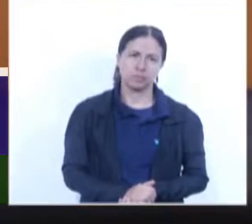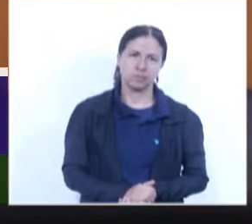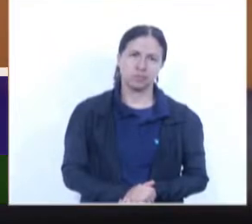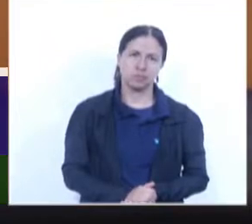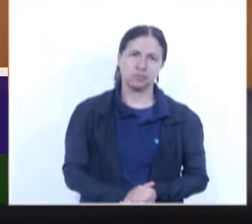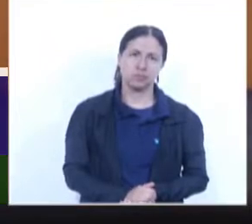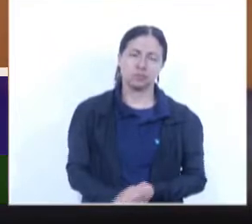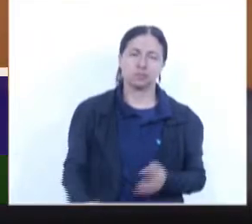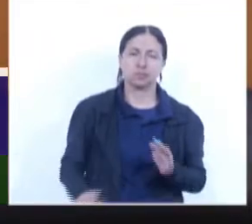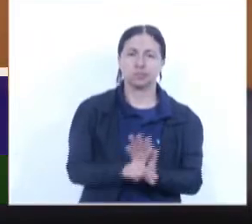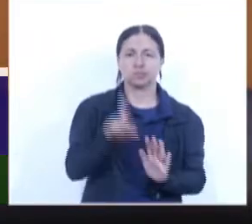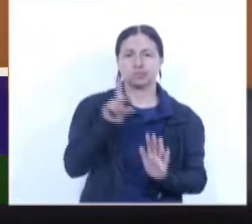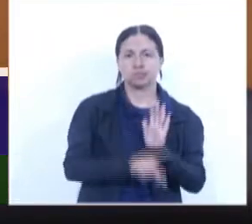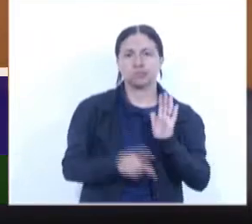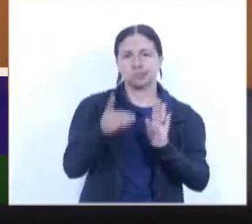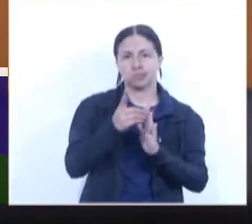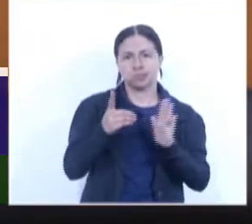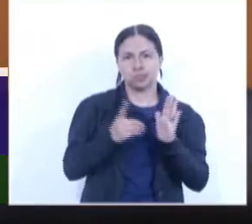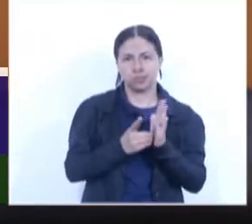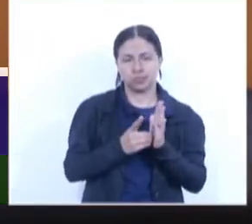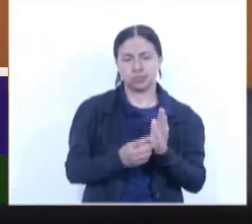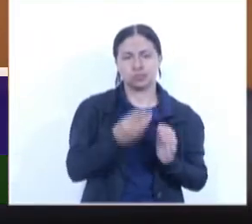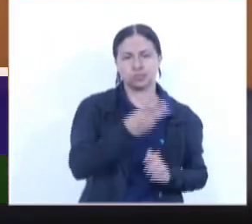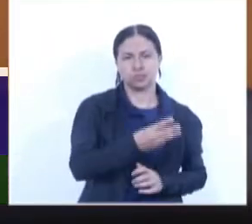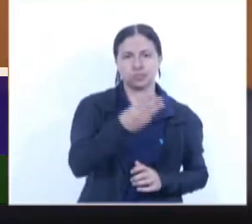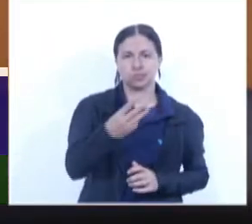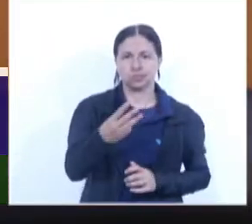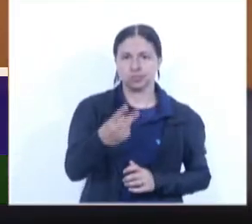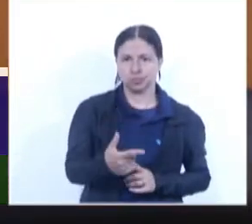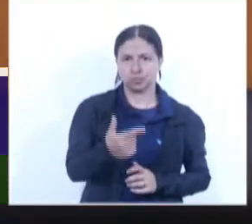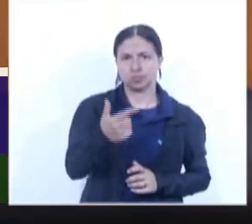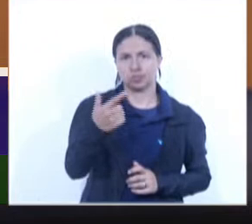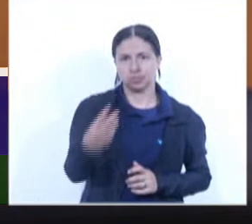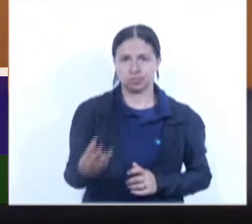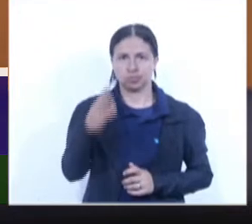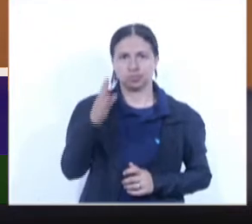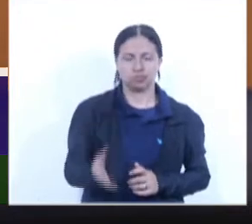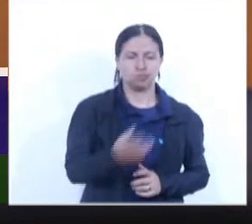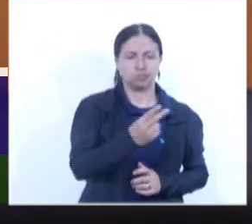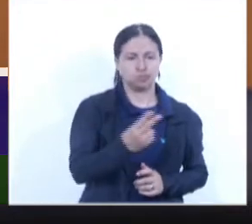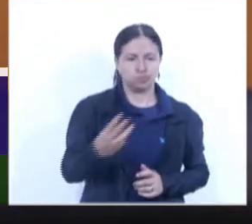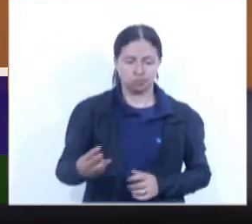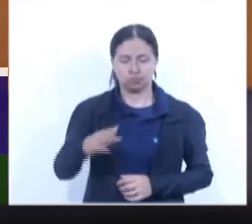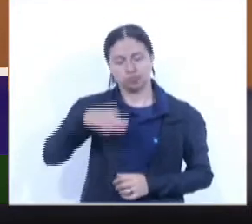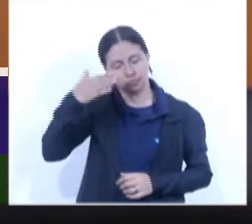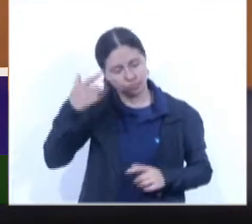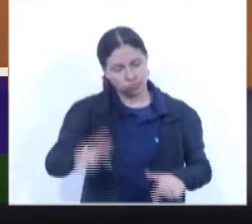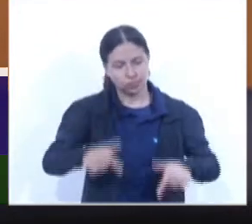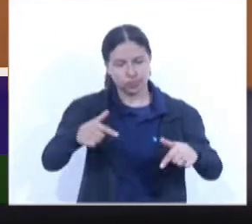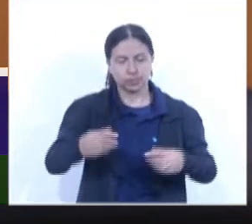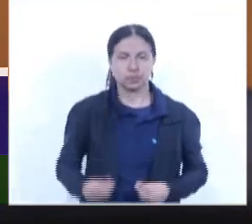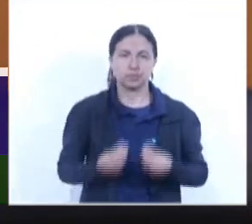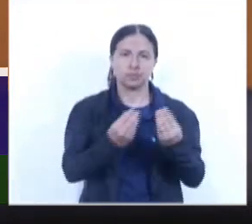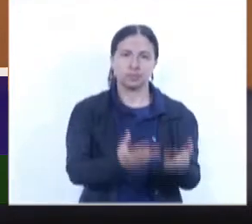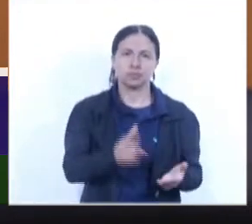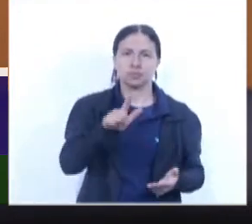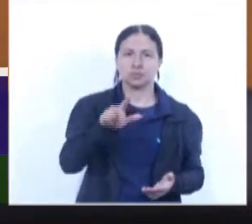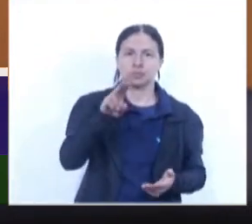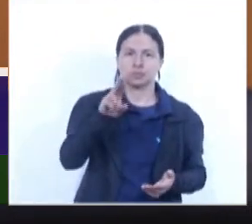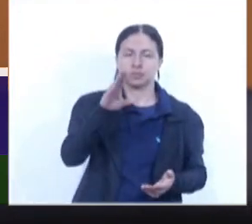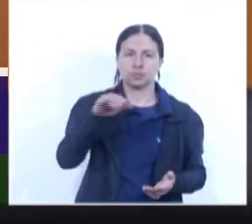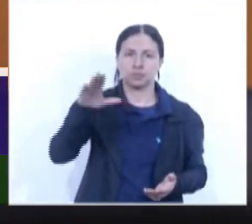projeto decreto legislativo 323/23 com sete cidadão honorário ao senhor Luciano Ferreira